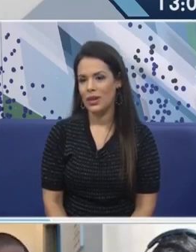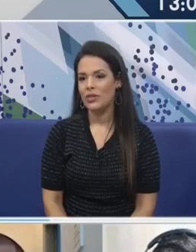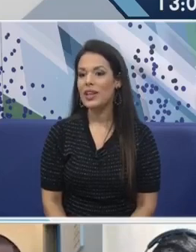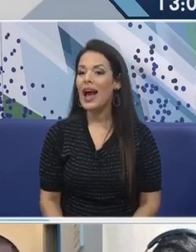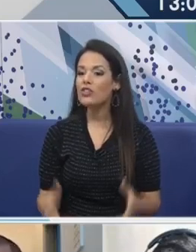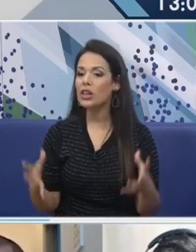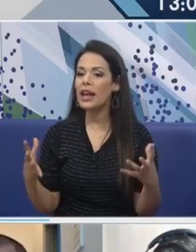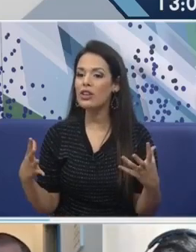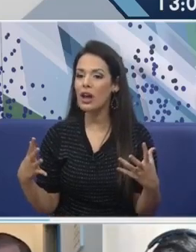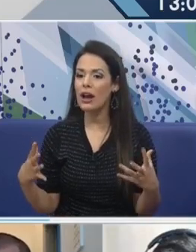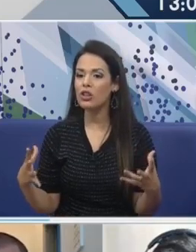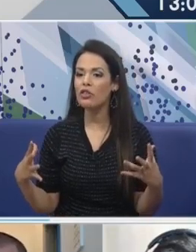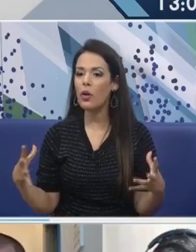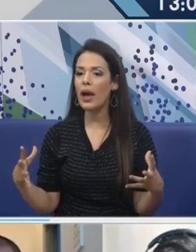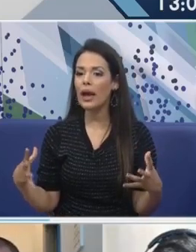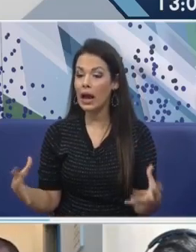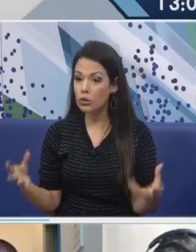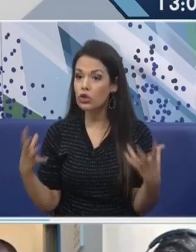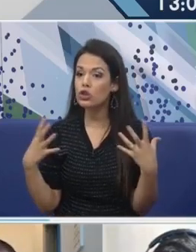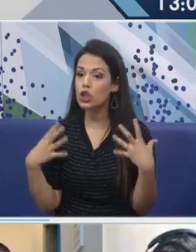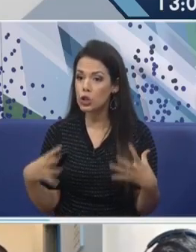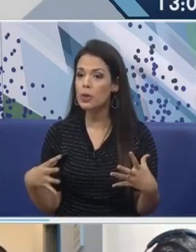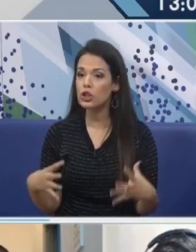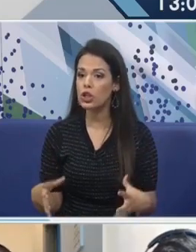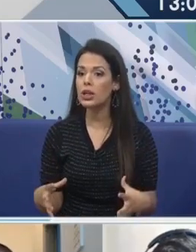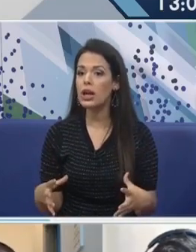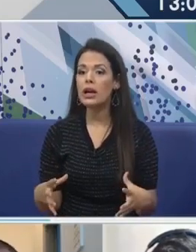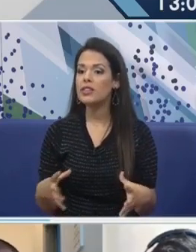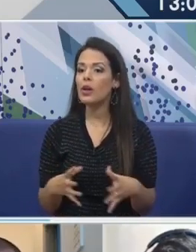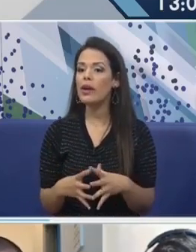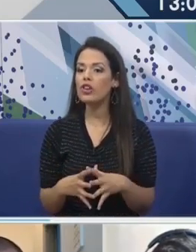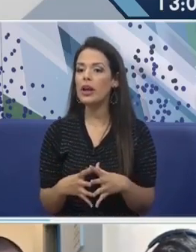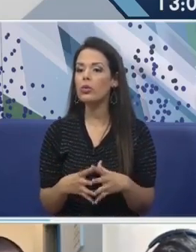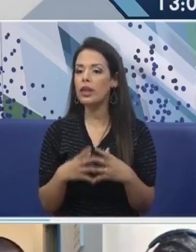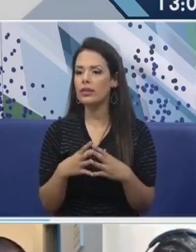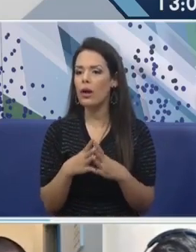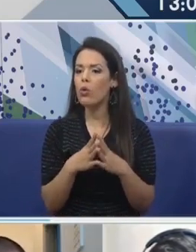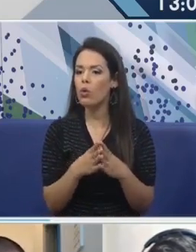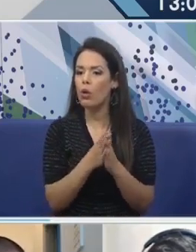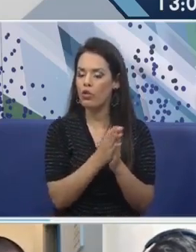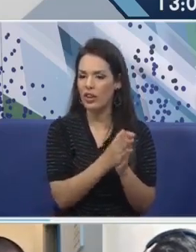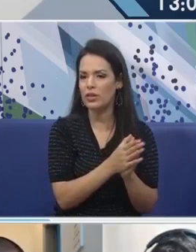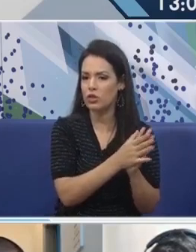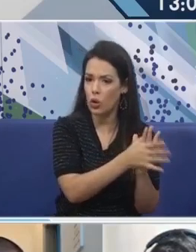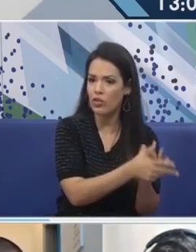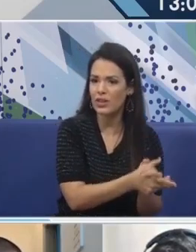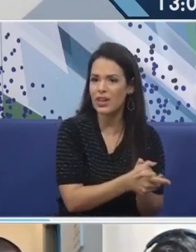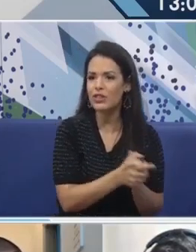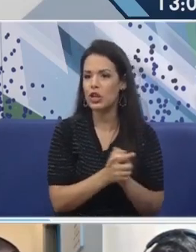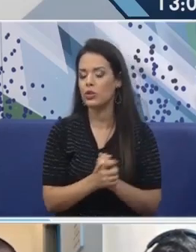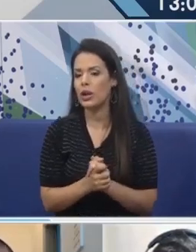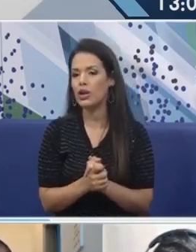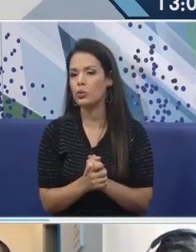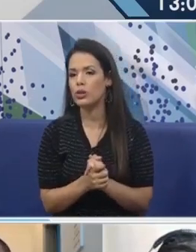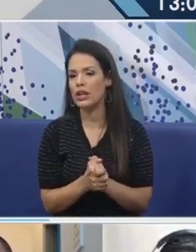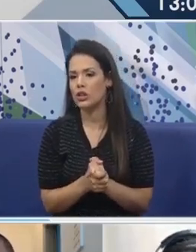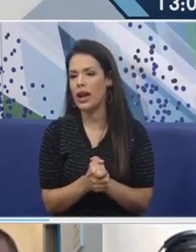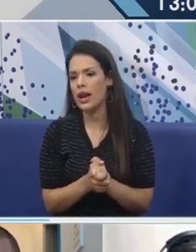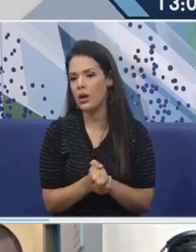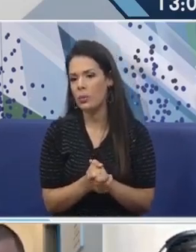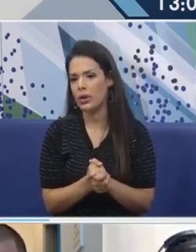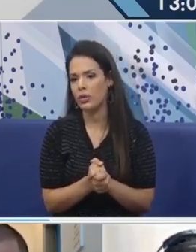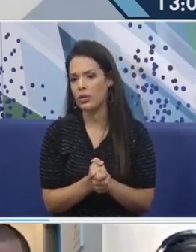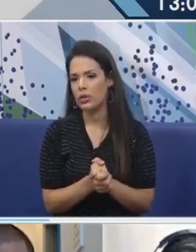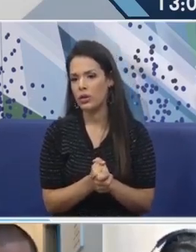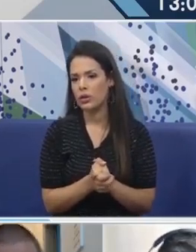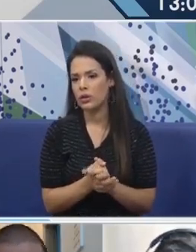mas eu acho que ele vai embora. Você acha que já foi um recado de despedida? Você não acha que é convencer a diretoria de mudar de